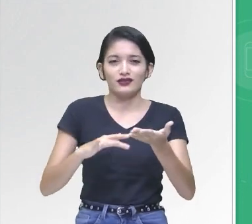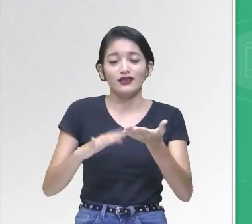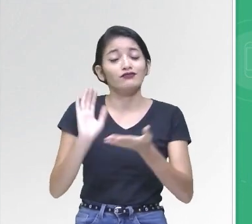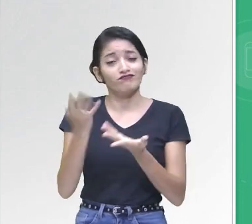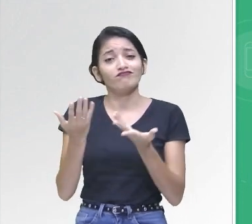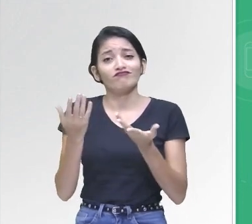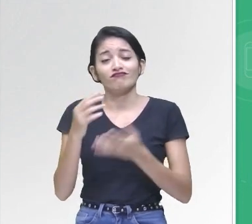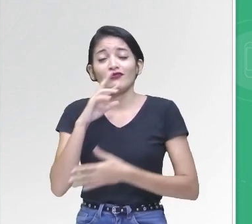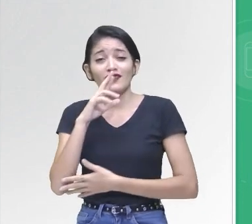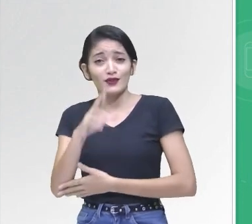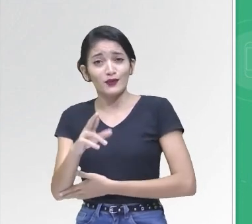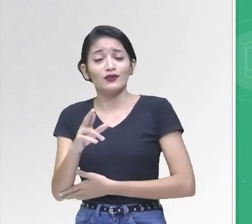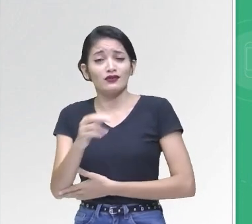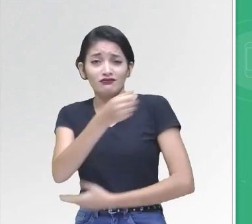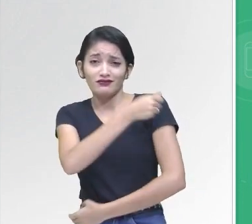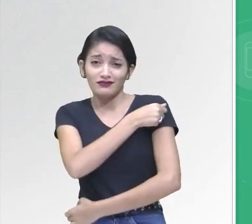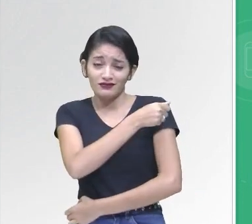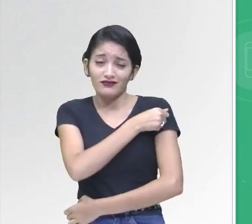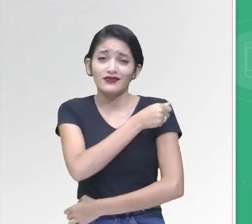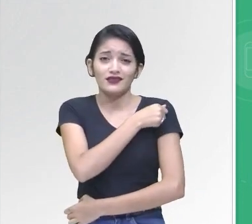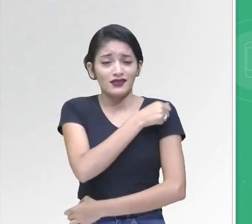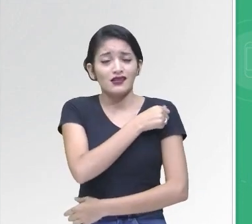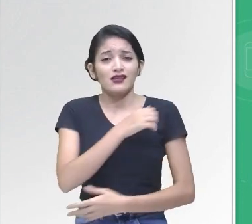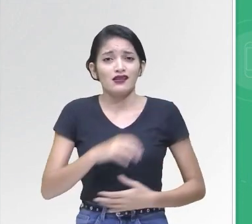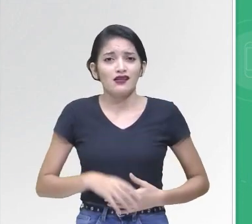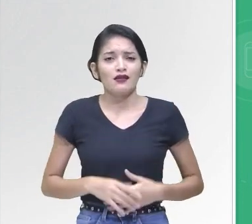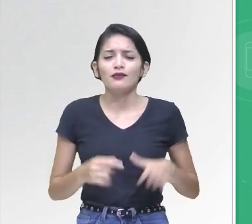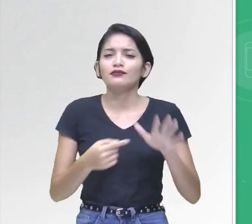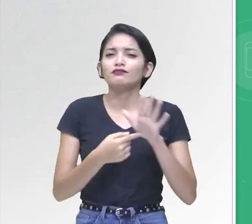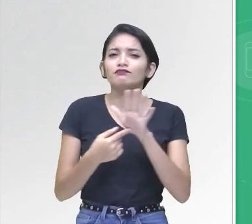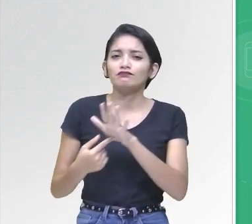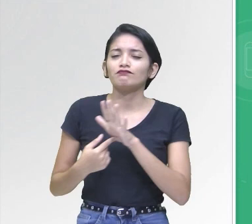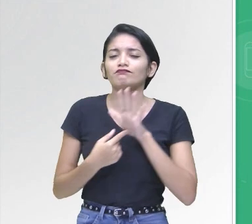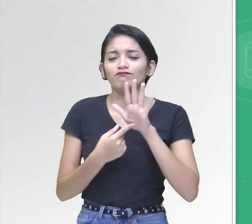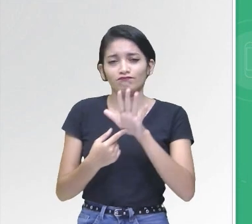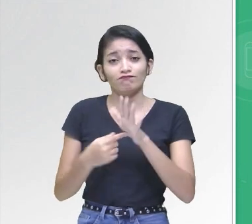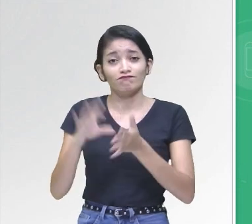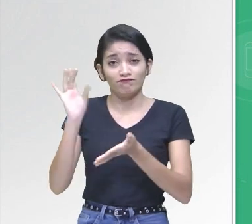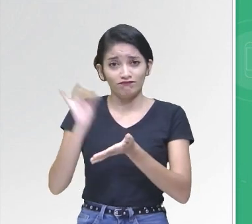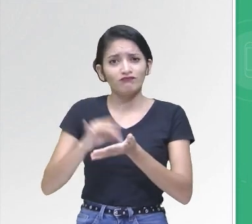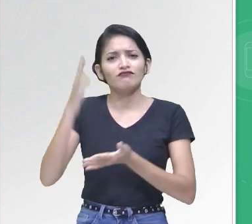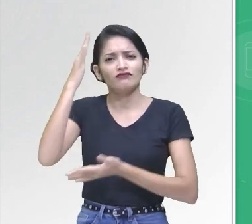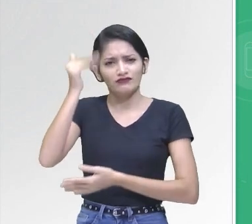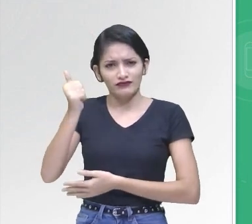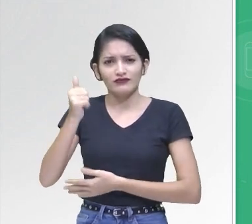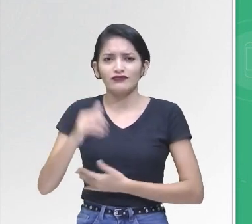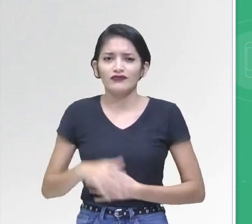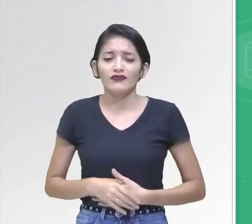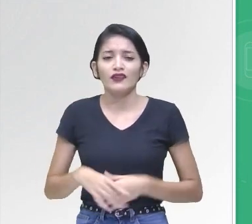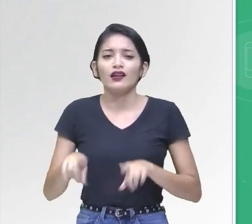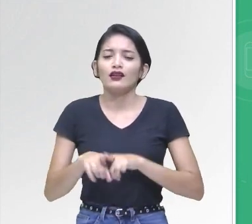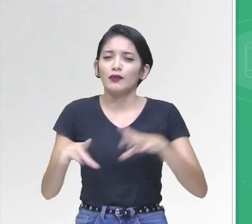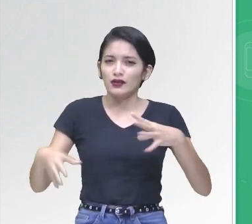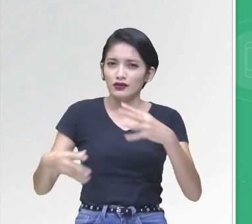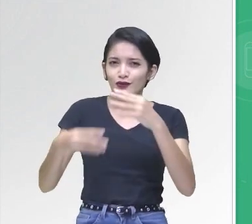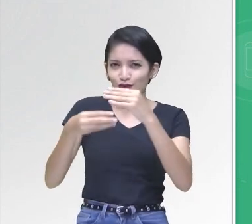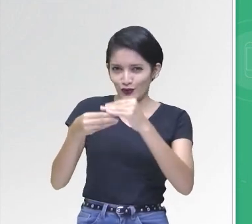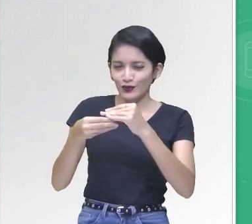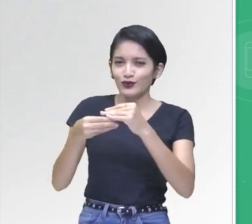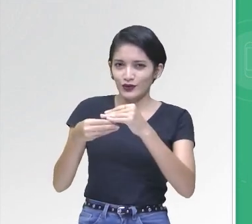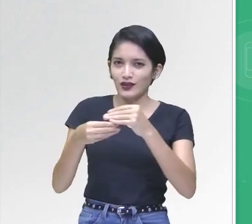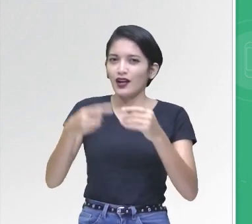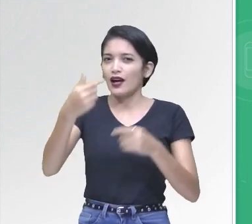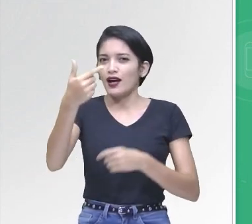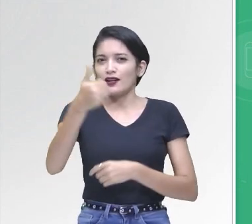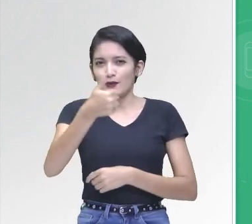essas questões, o aluno... ele está apresentando realmente, né, que sabe. Aqui está o comentário, né, da